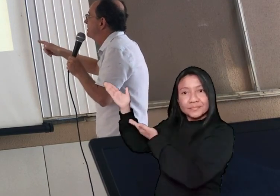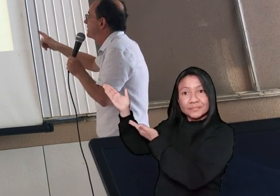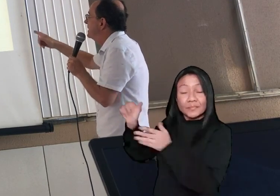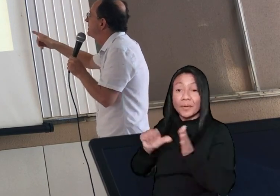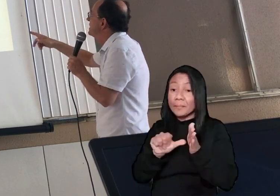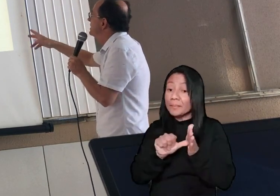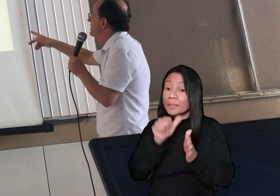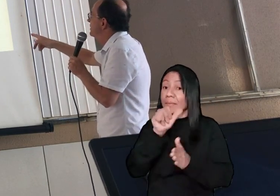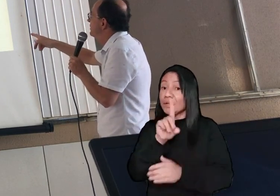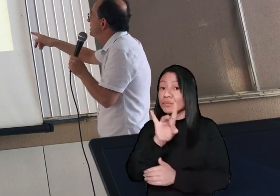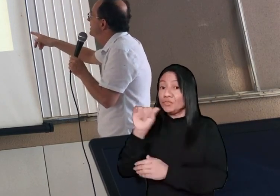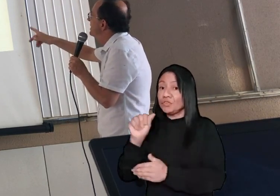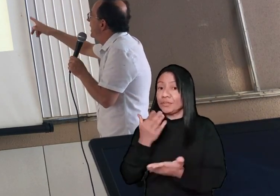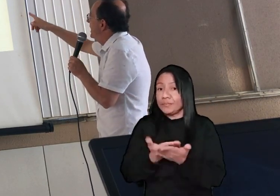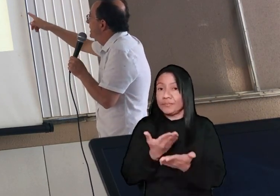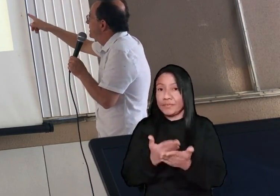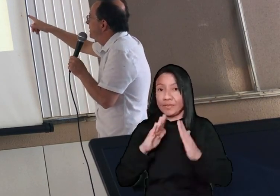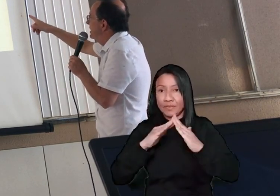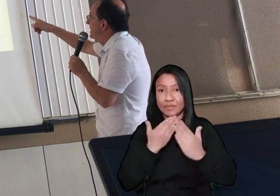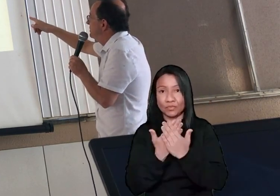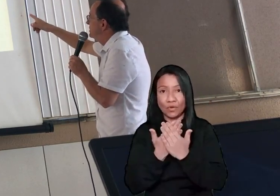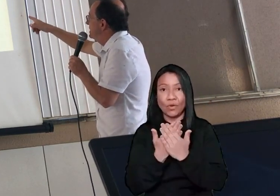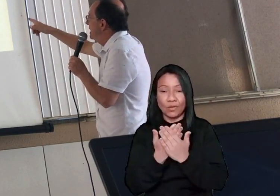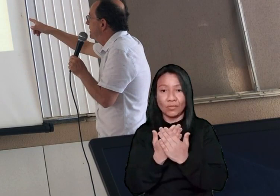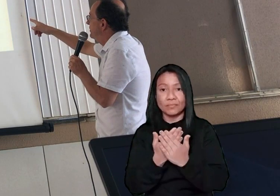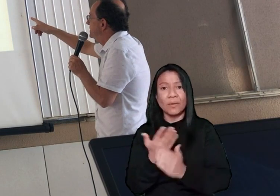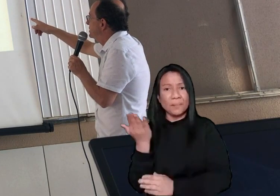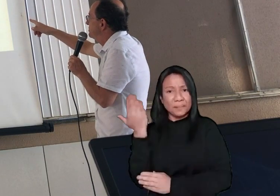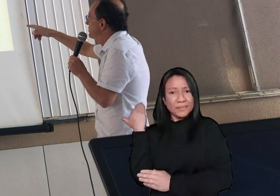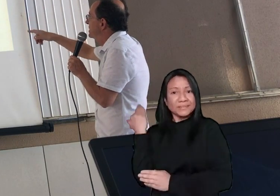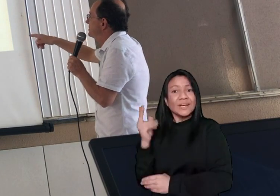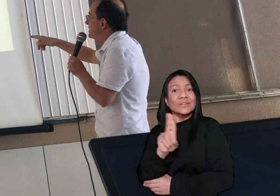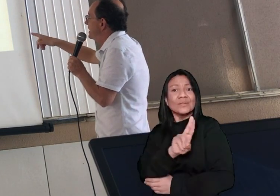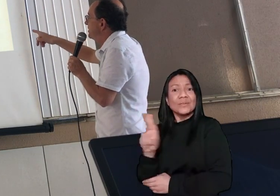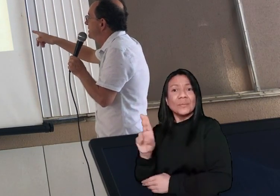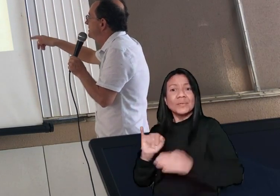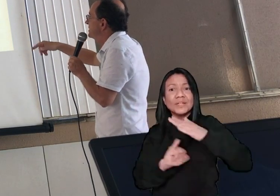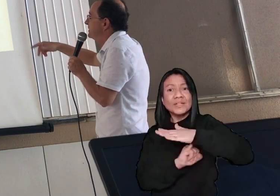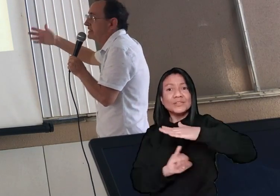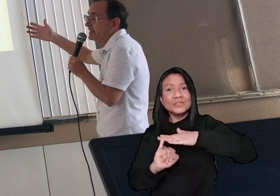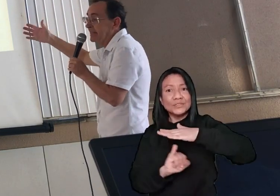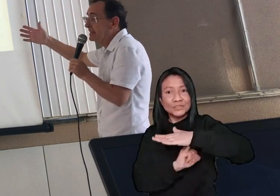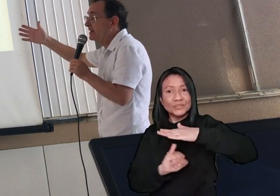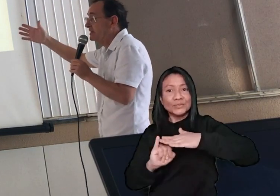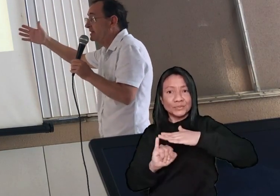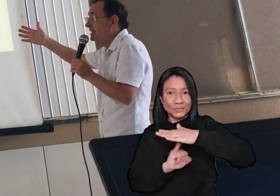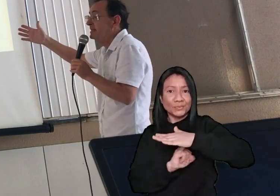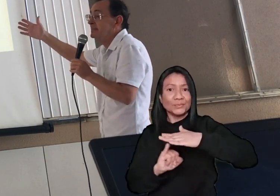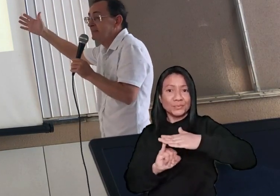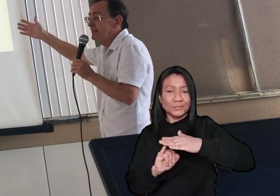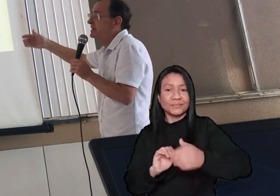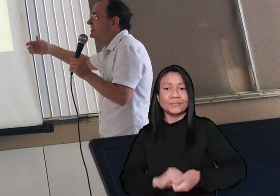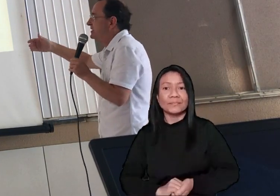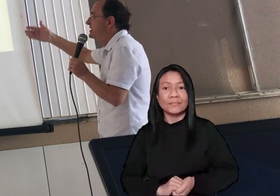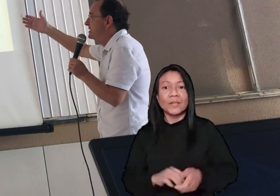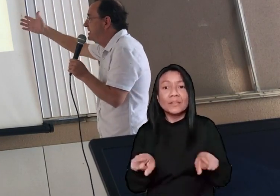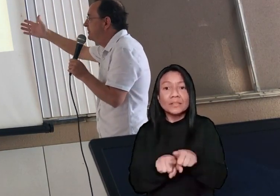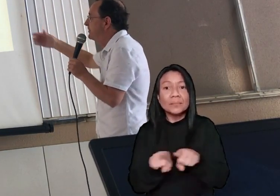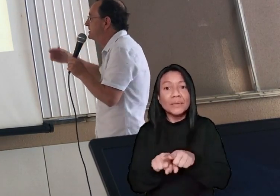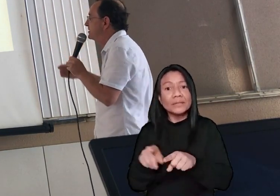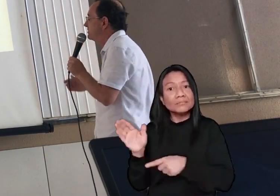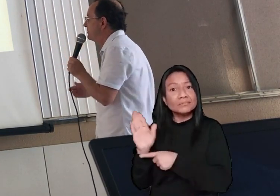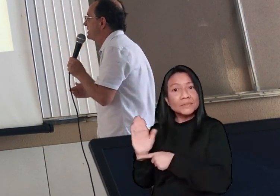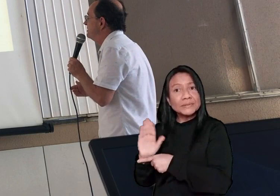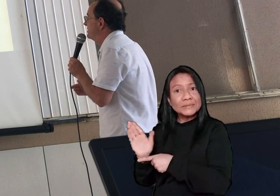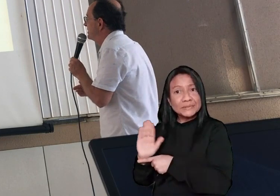da Glória, tá? Aqui era o cinema de Francisco Beltrão, já na época. Veja, 70 anos atrás, já tinha